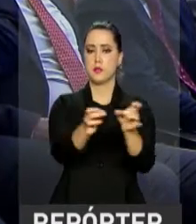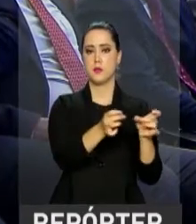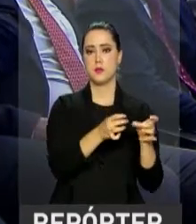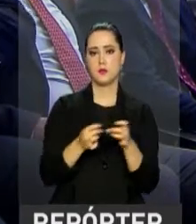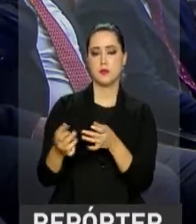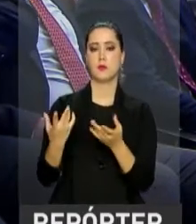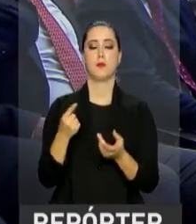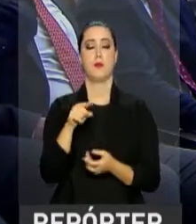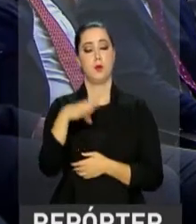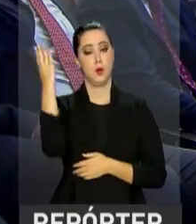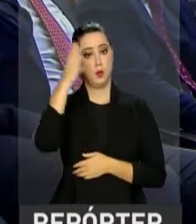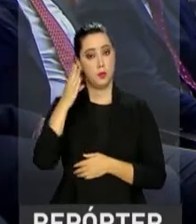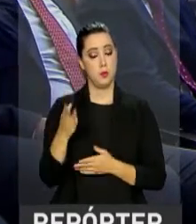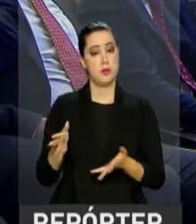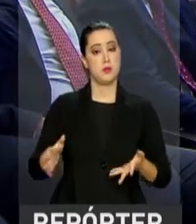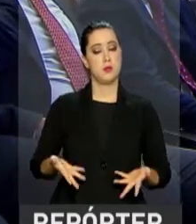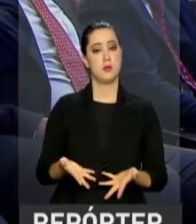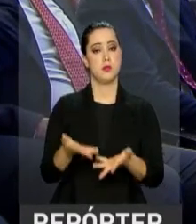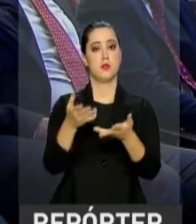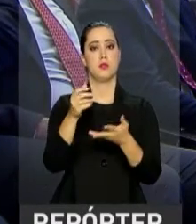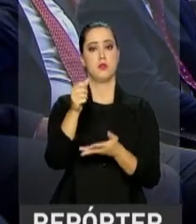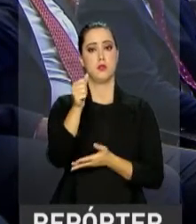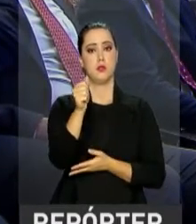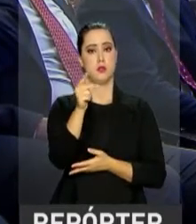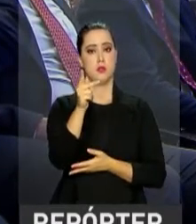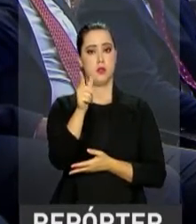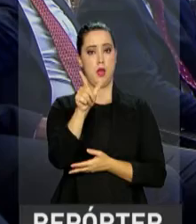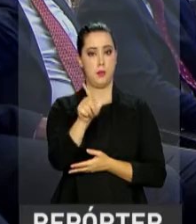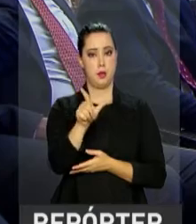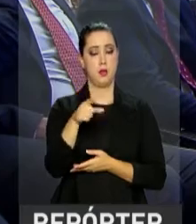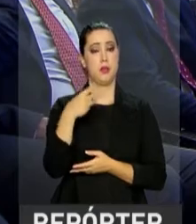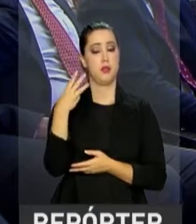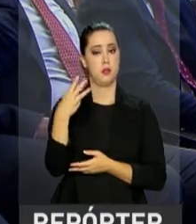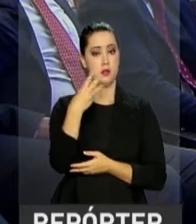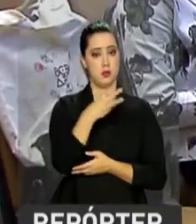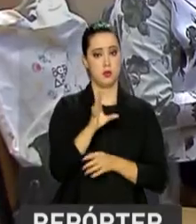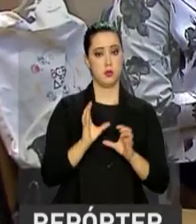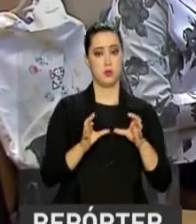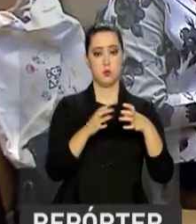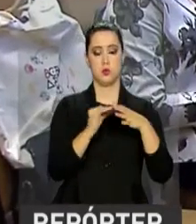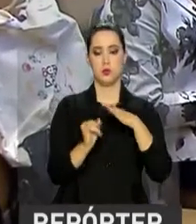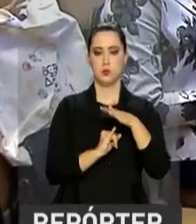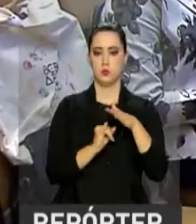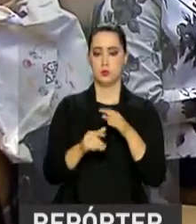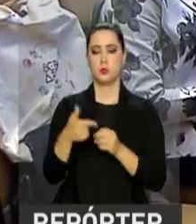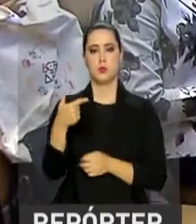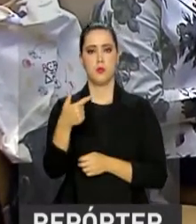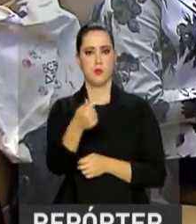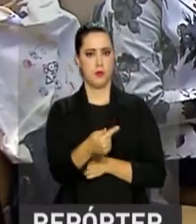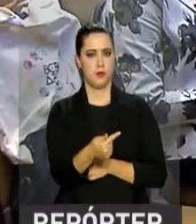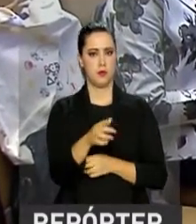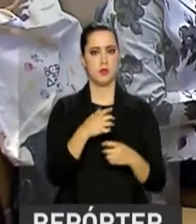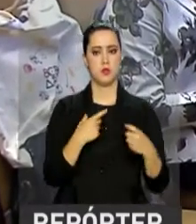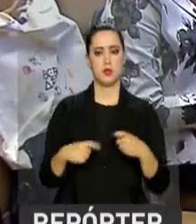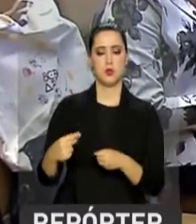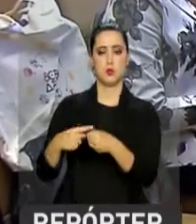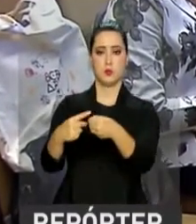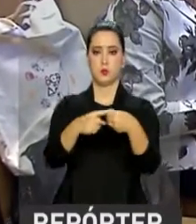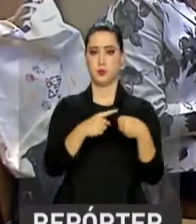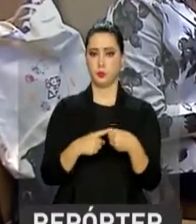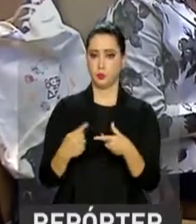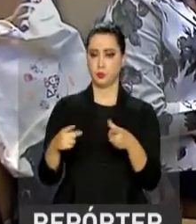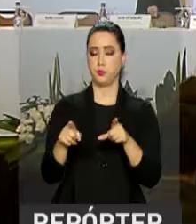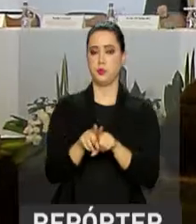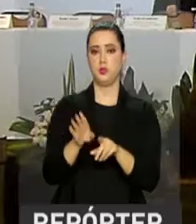política de incentivos a peles com 33 instituições públicas e privadas e 27 núcleos estaduais além do